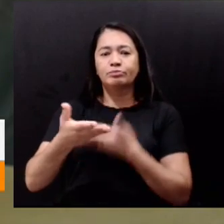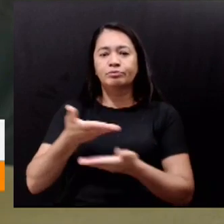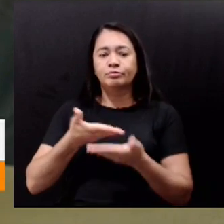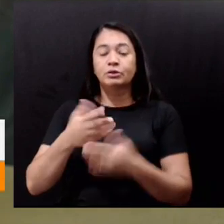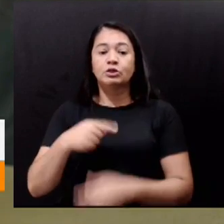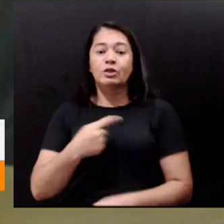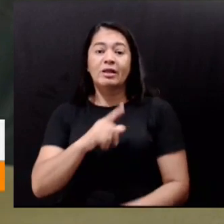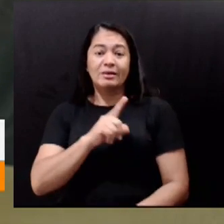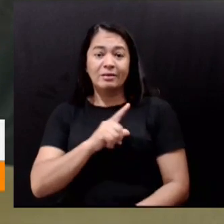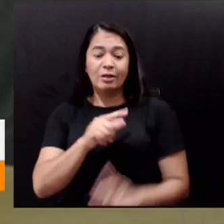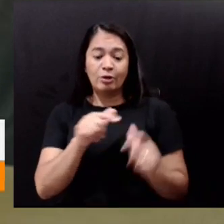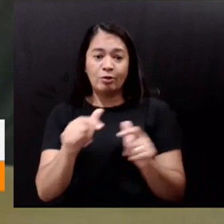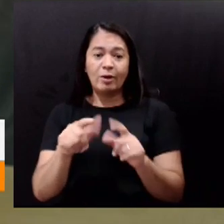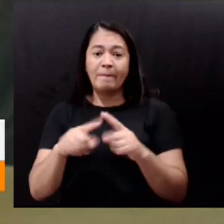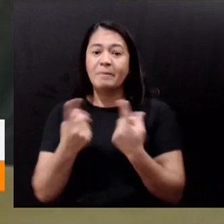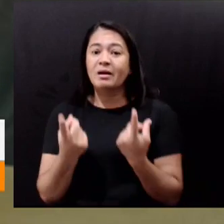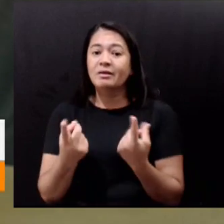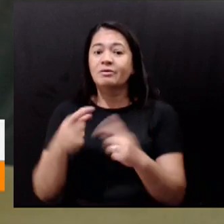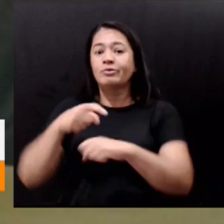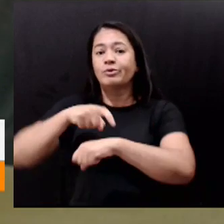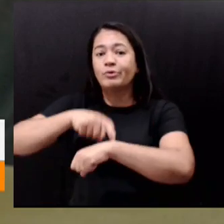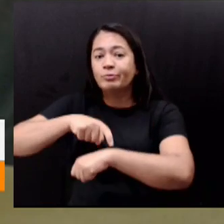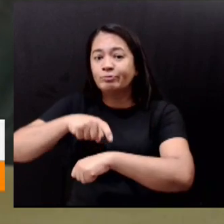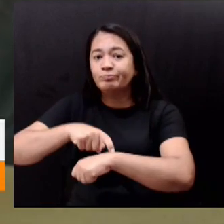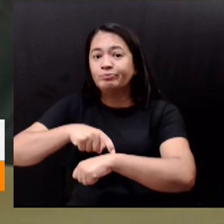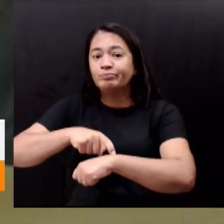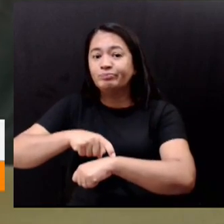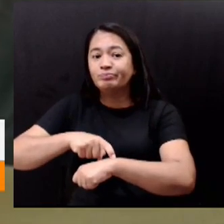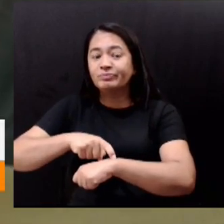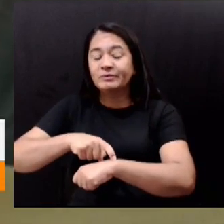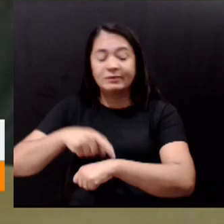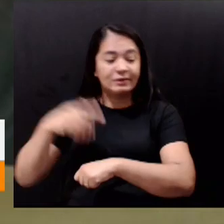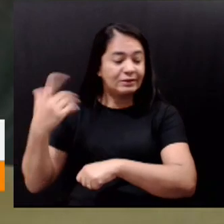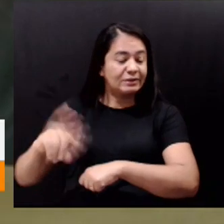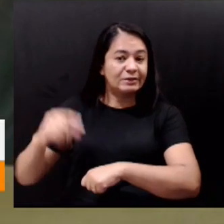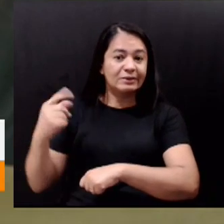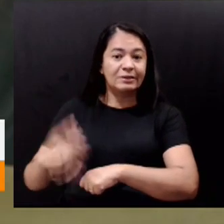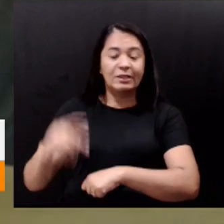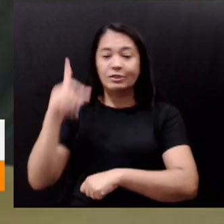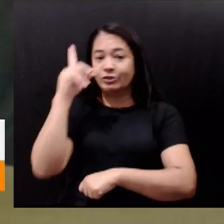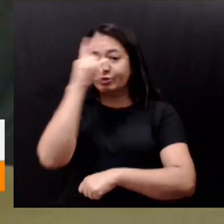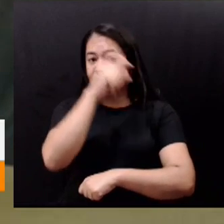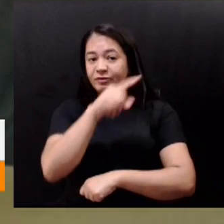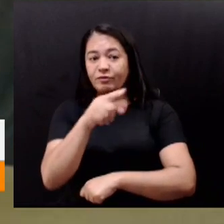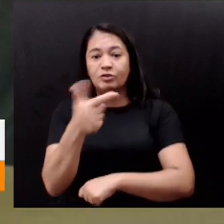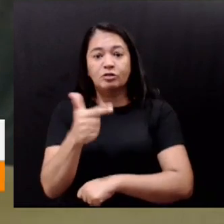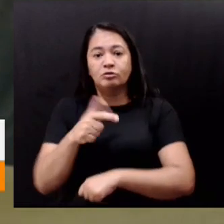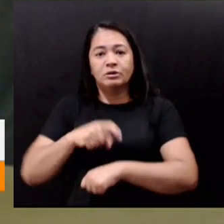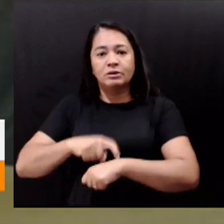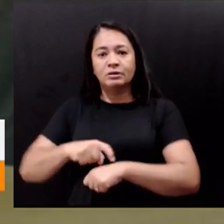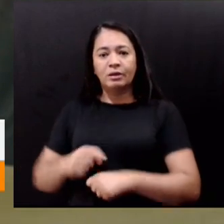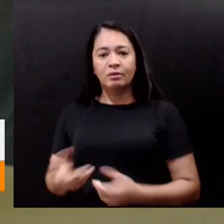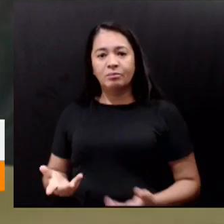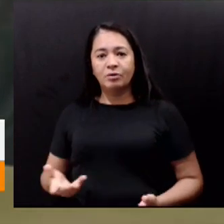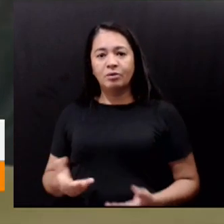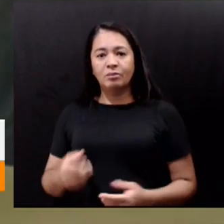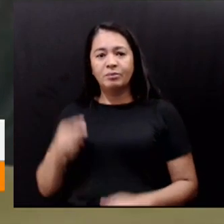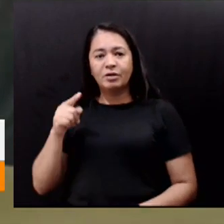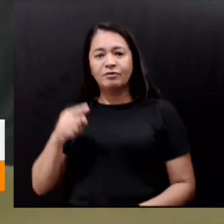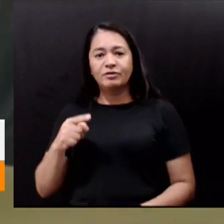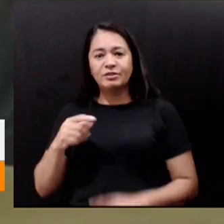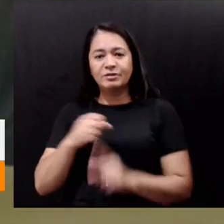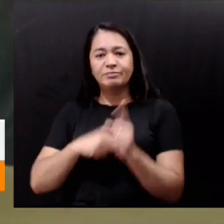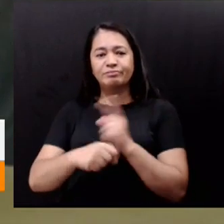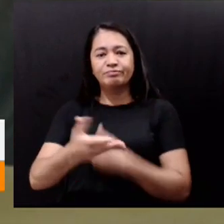do tempo é que pega, porque às vezes você não tem o tempo específico para você se socializar.